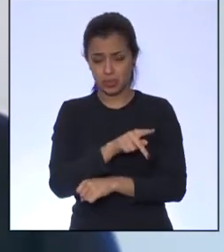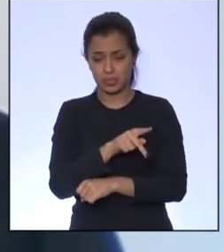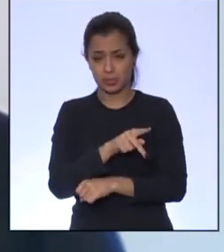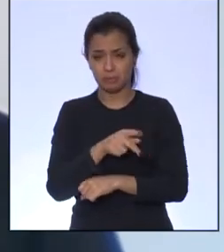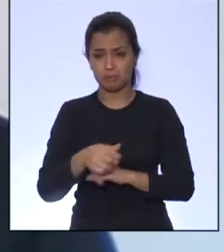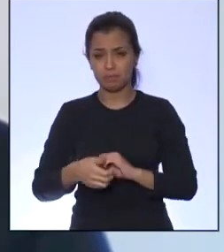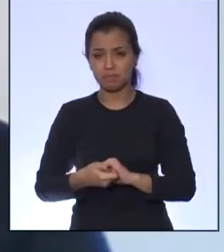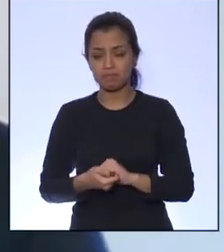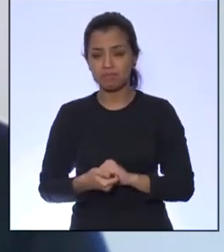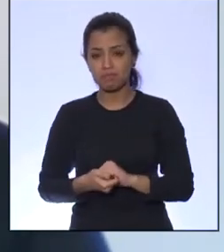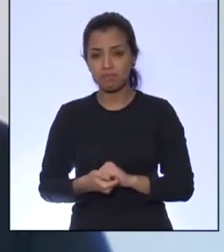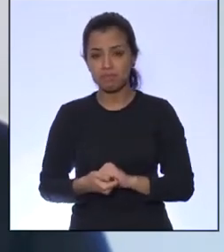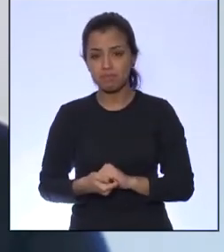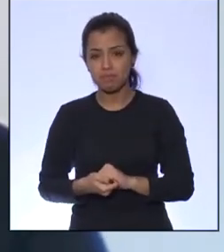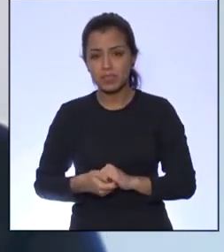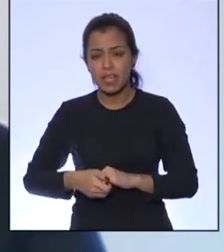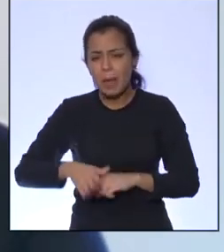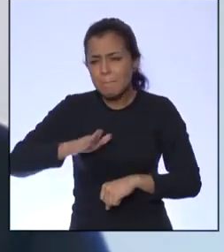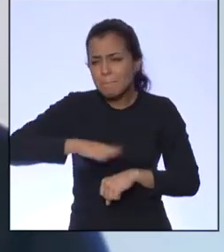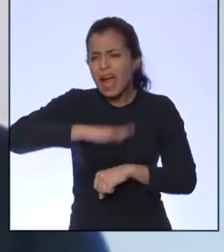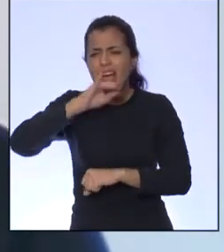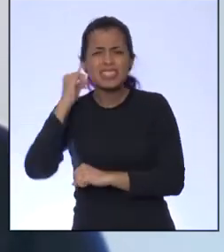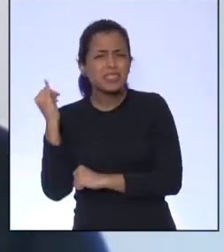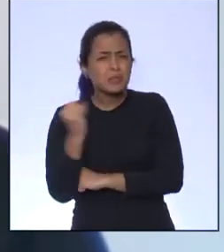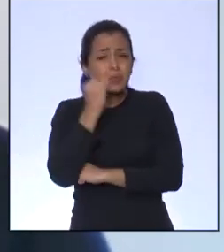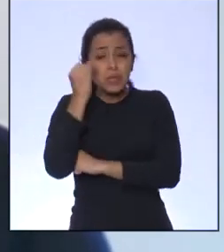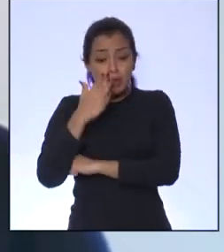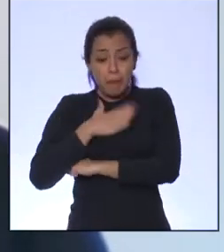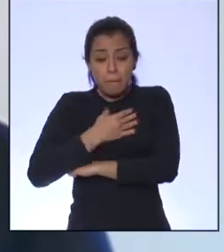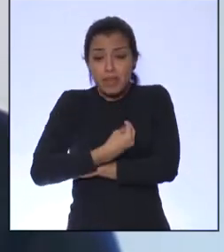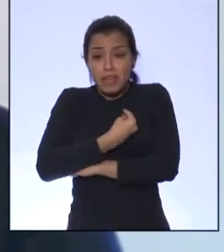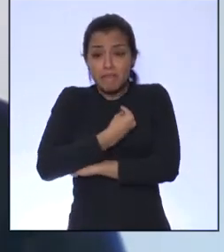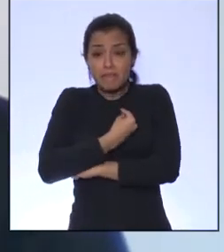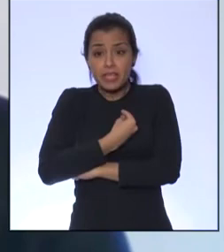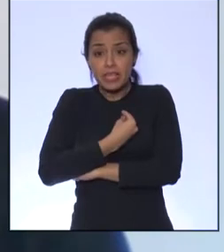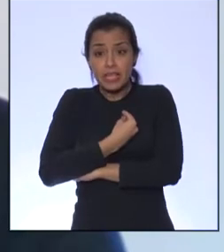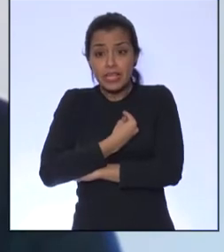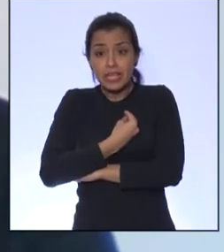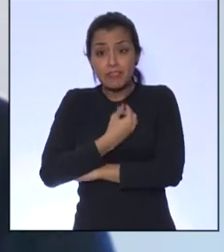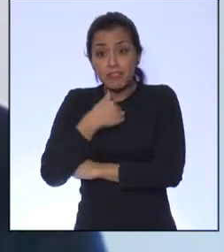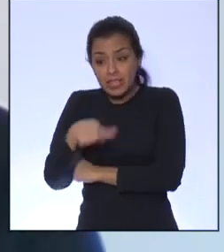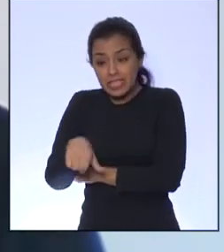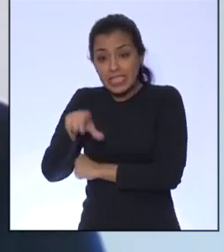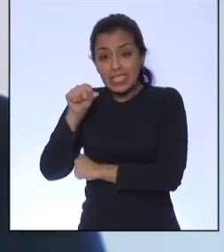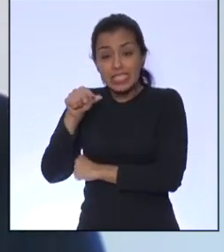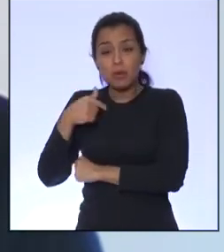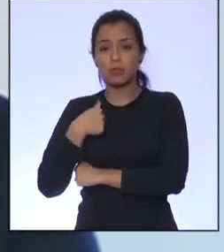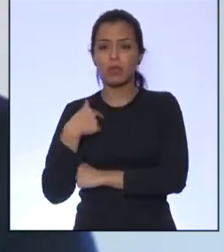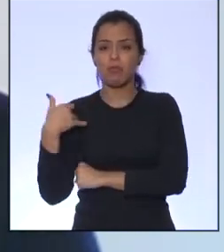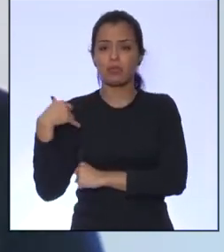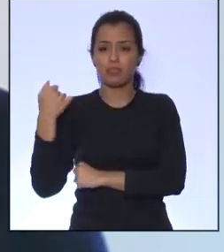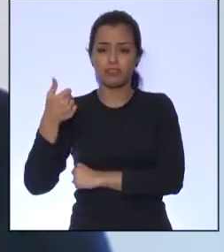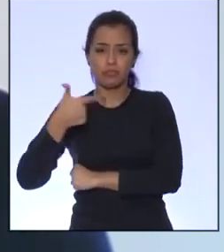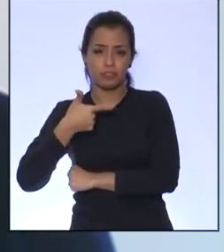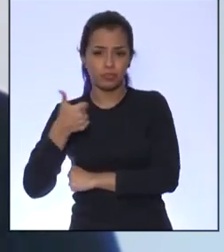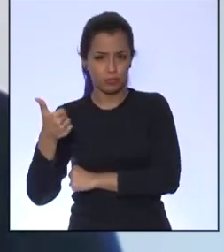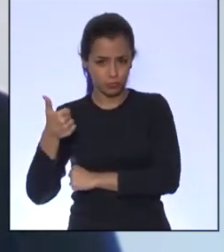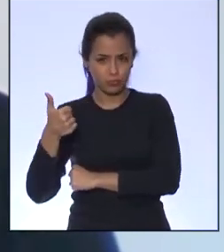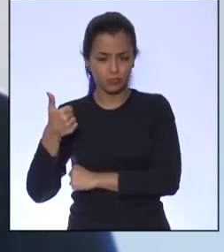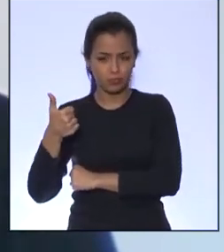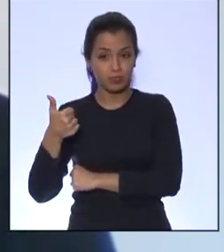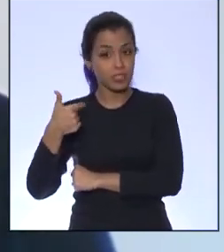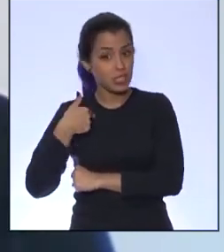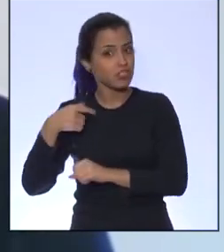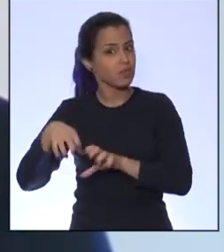A coisa mais importante na minha vida foi uma decisão que eu tomei quando eu tinha 21 anos de vida. Eu havia me formado